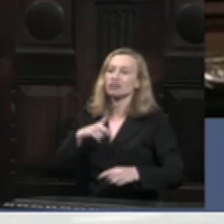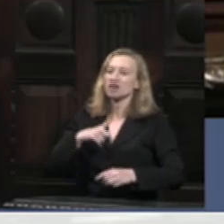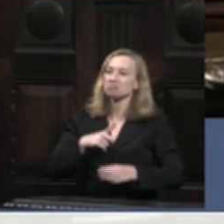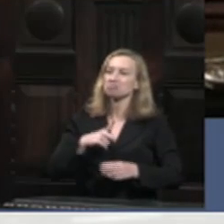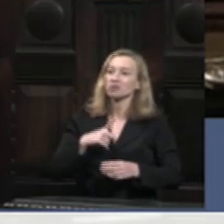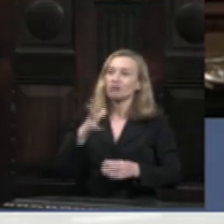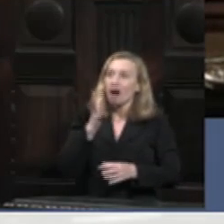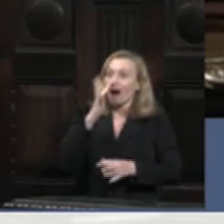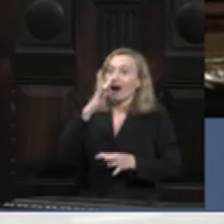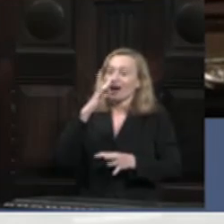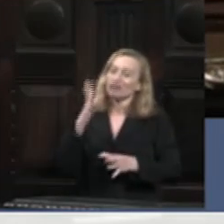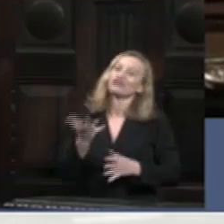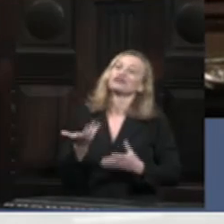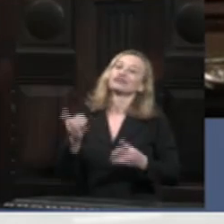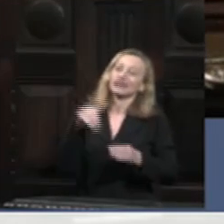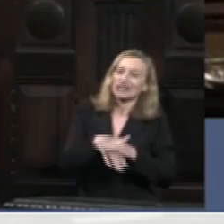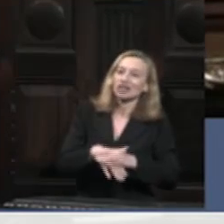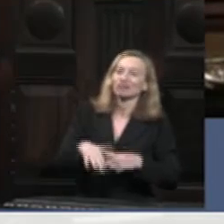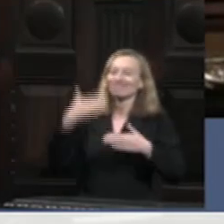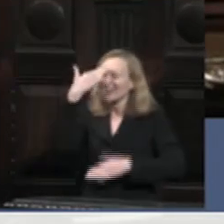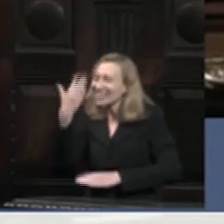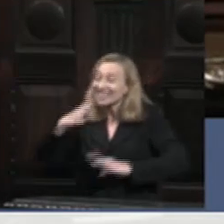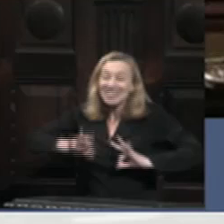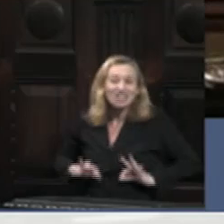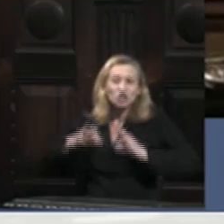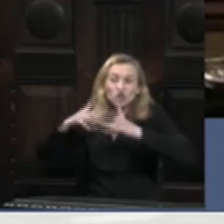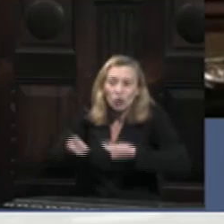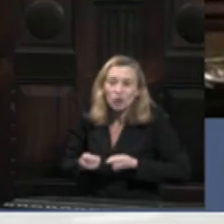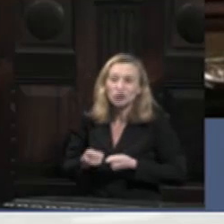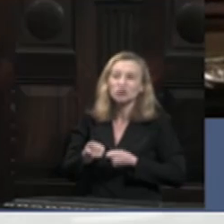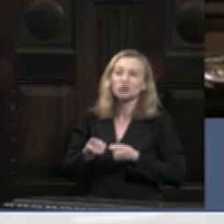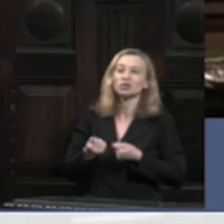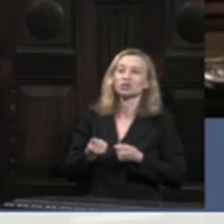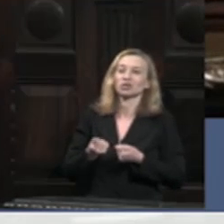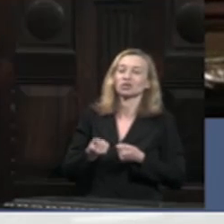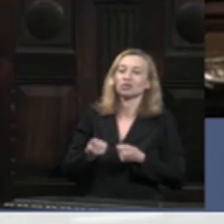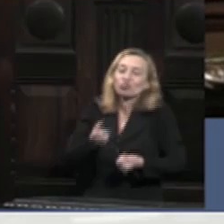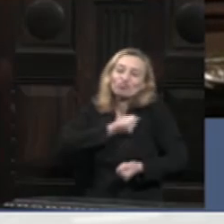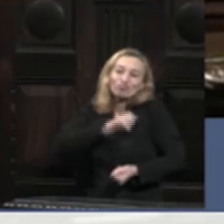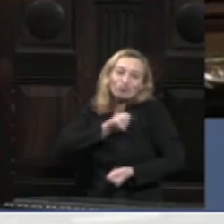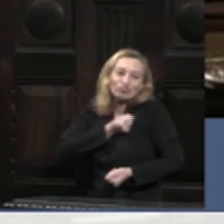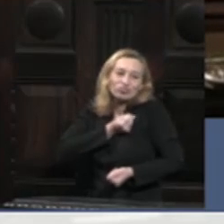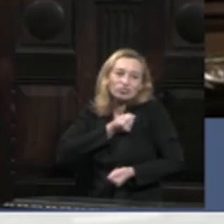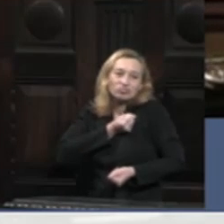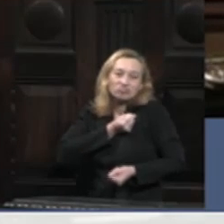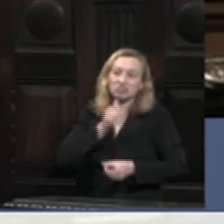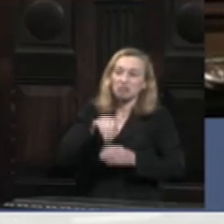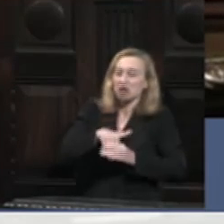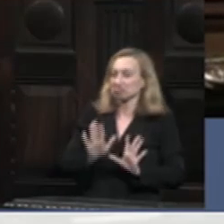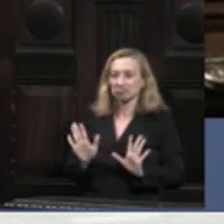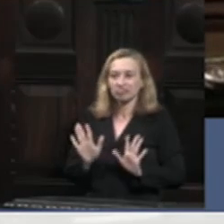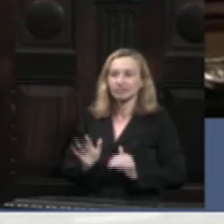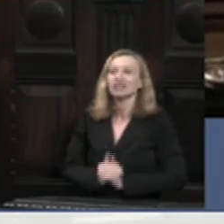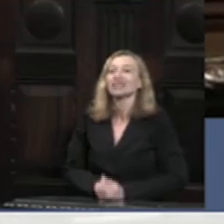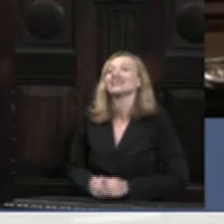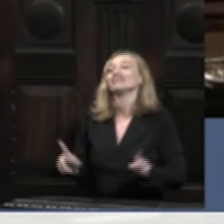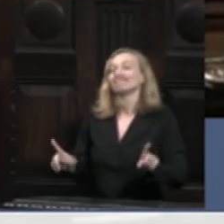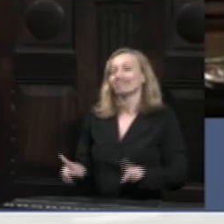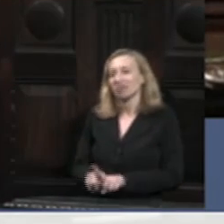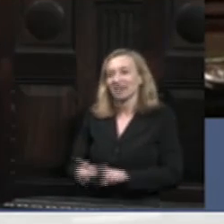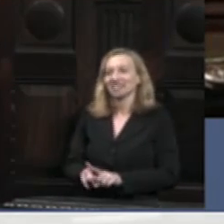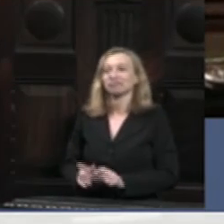ao povo de Niterói, que mais uma vez me confiou e me deu uma expressiva votação, também